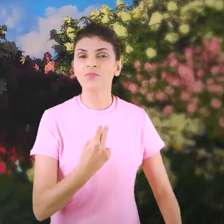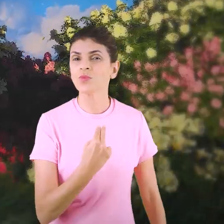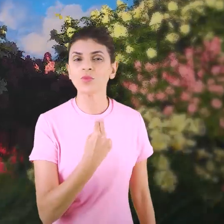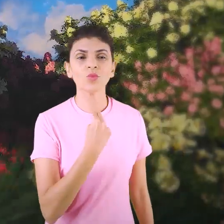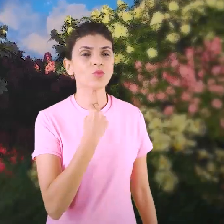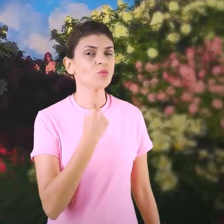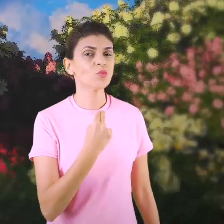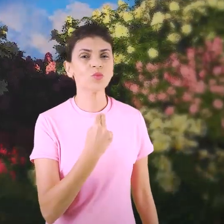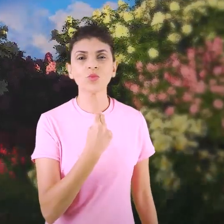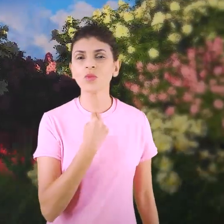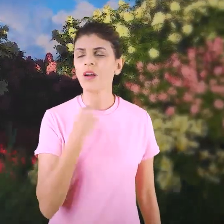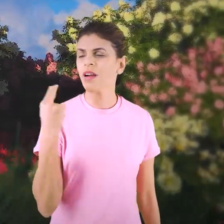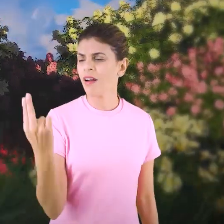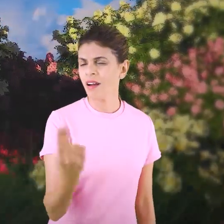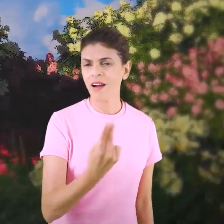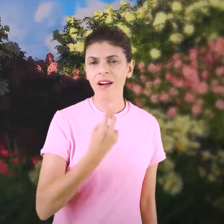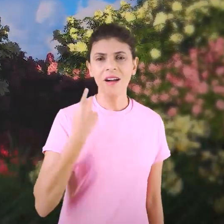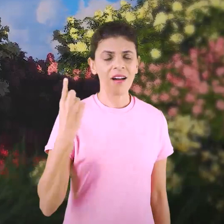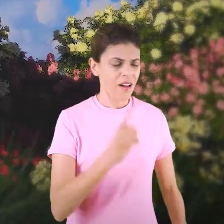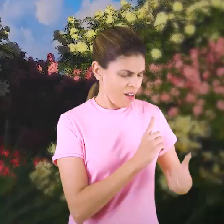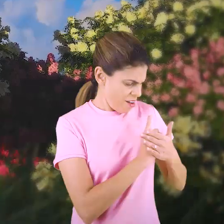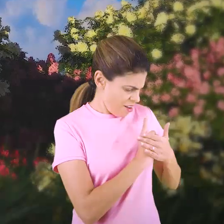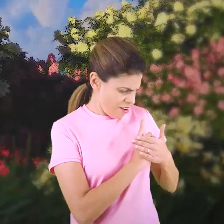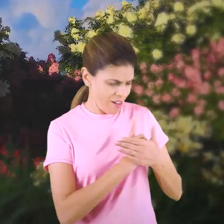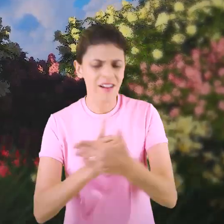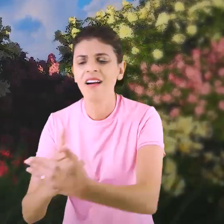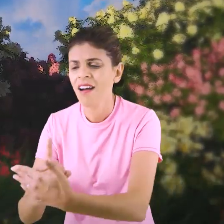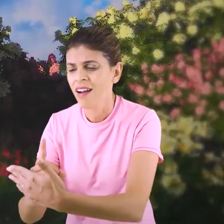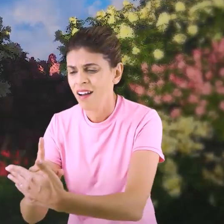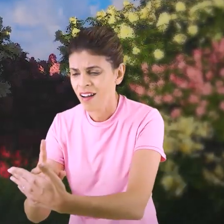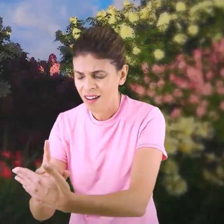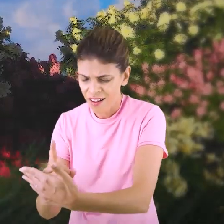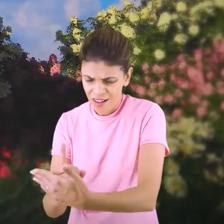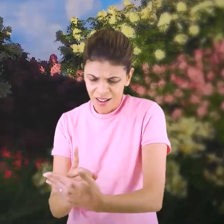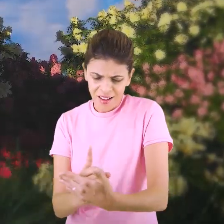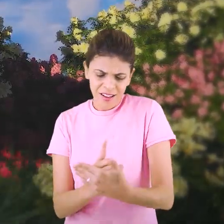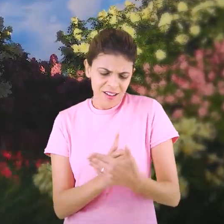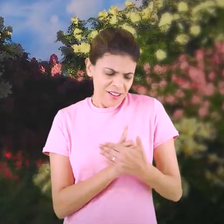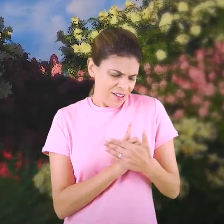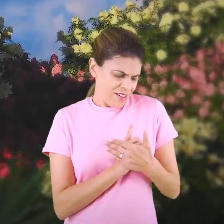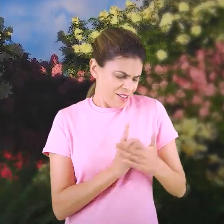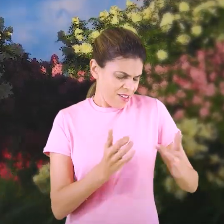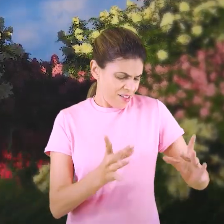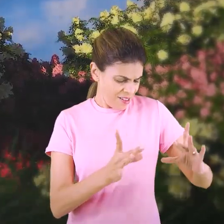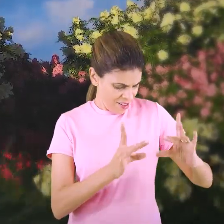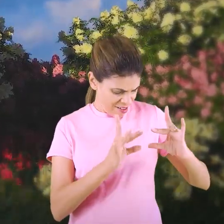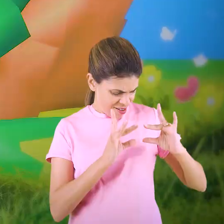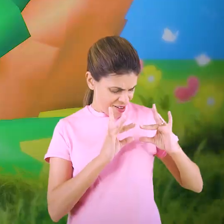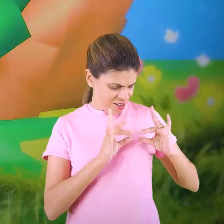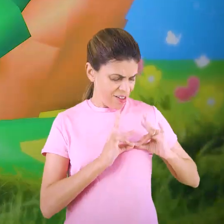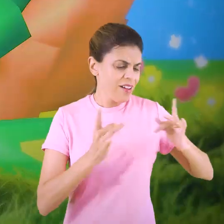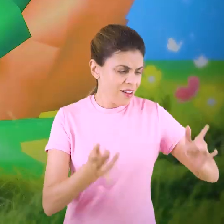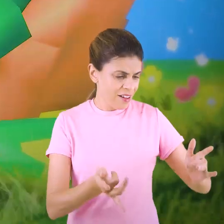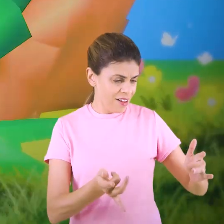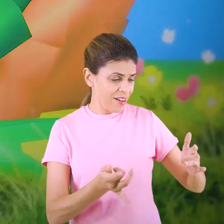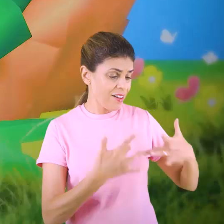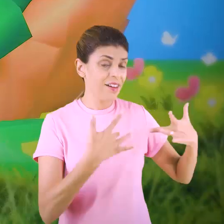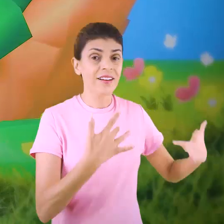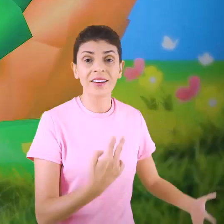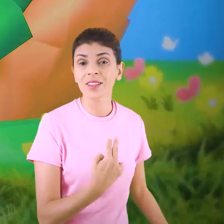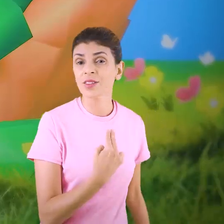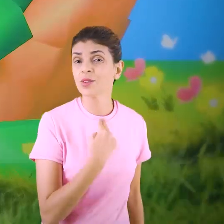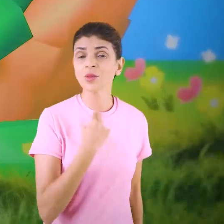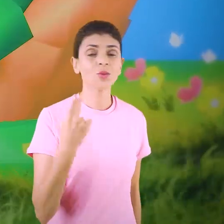Não sei se dá pra te arrancar do meu peito. Não